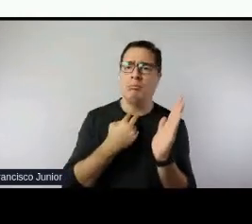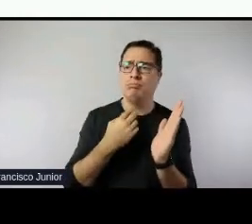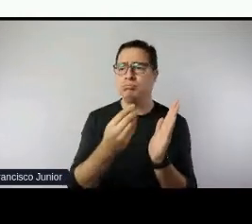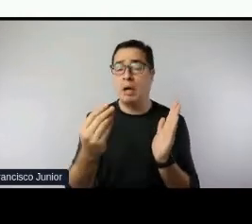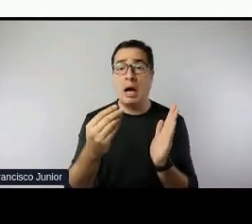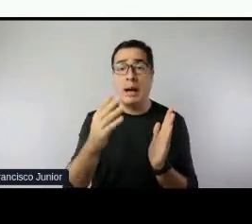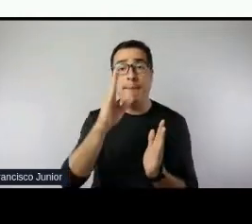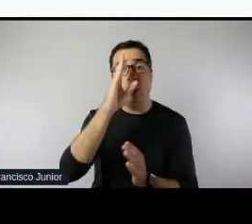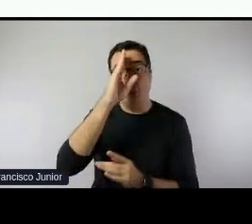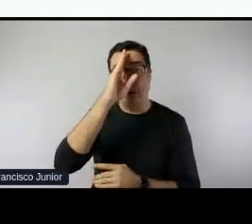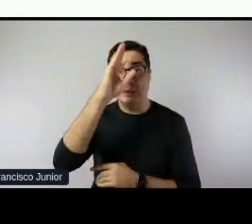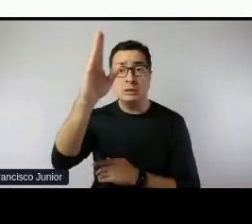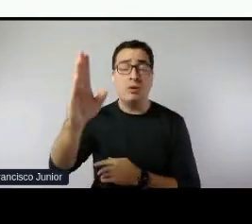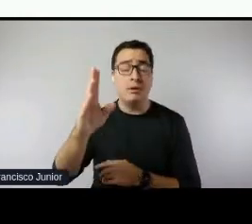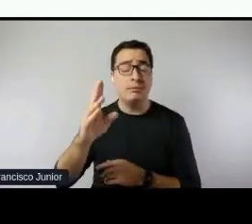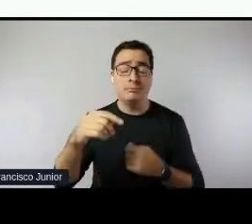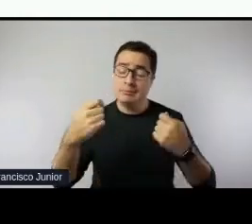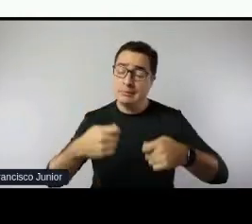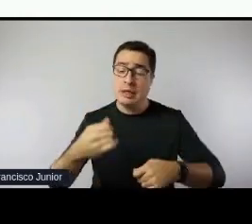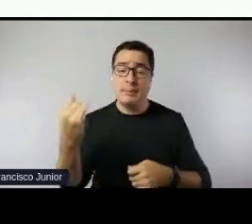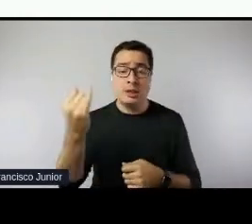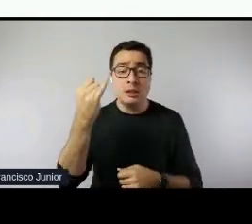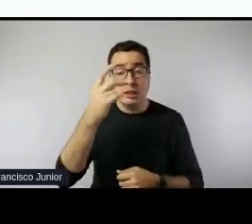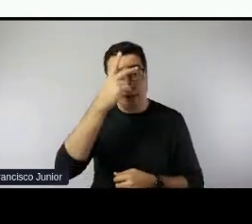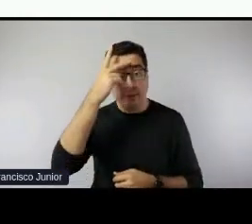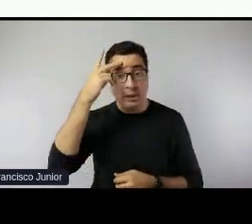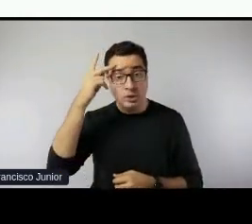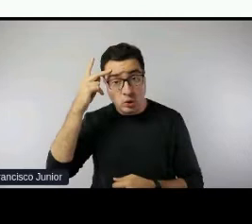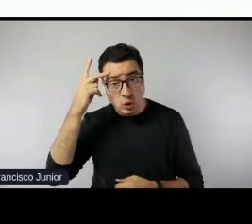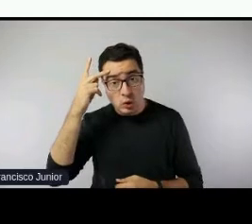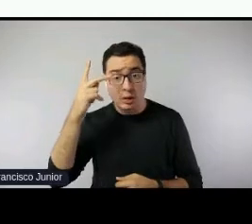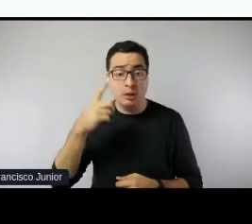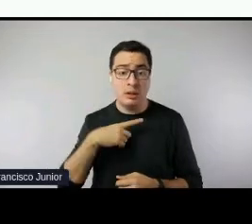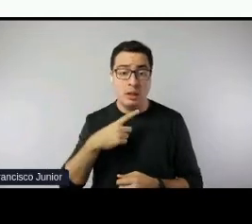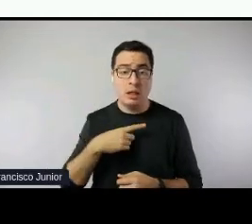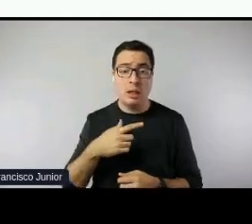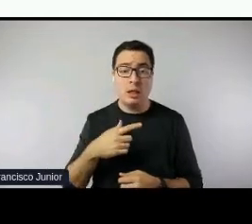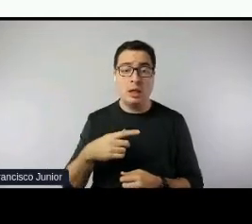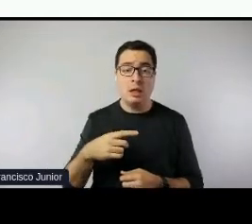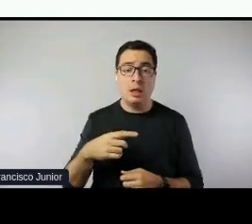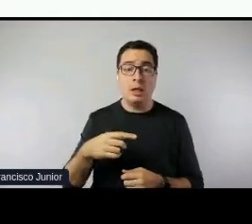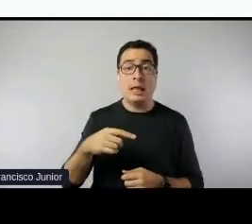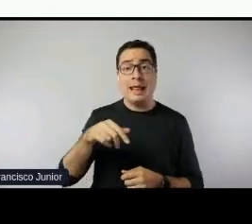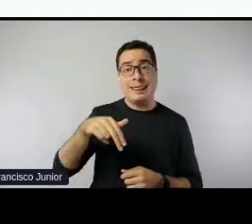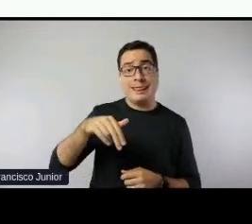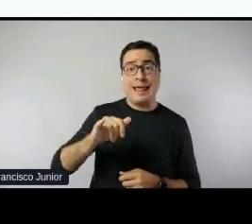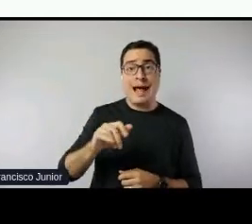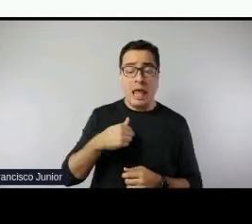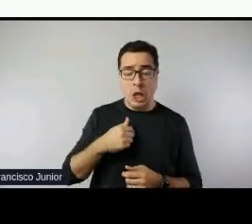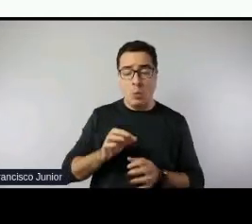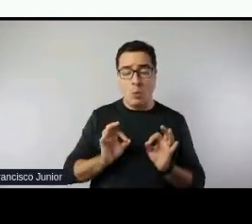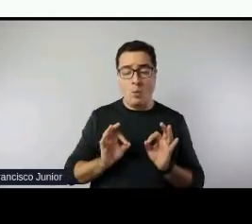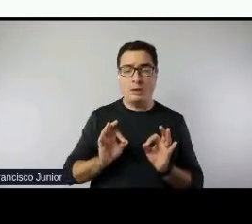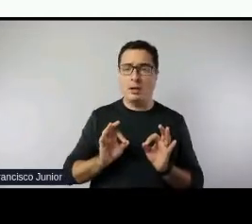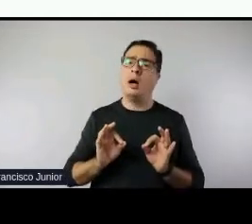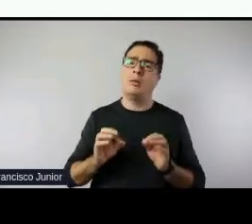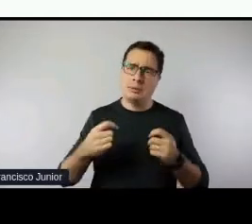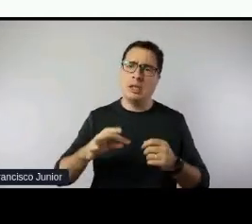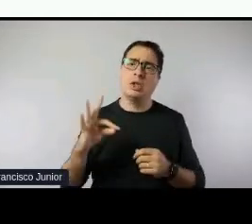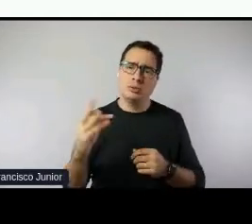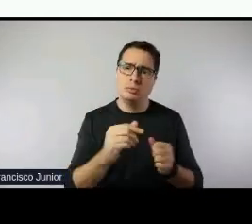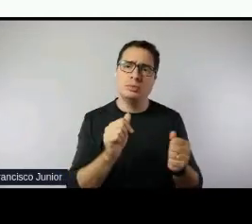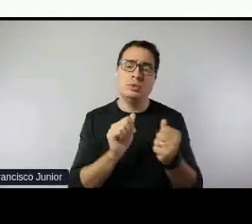foi fundamental, a participação das pessoas. O Nada Sobre Nós Sem Nós é muito importante, né, porque